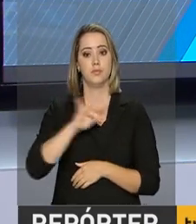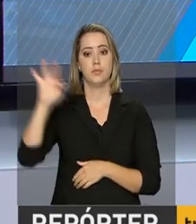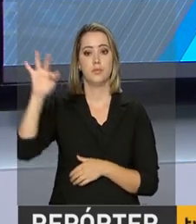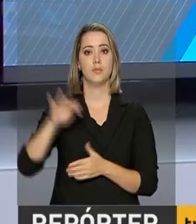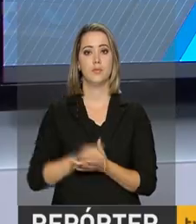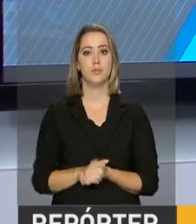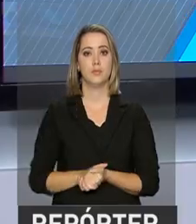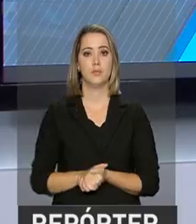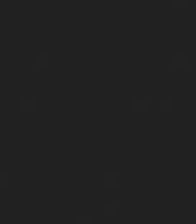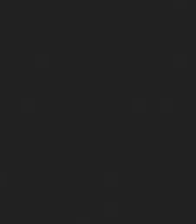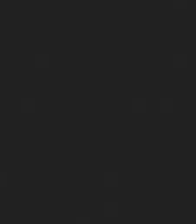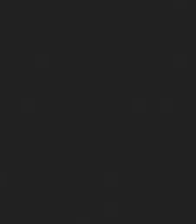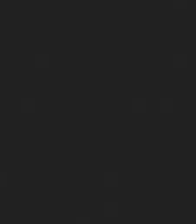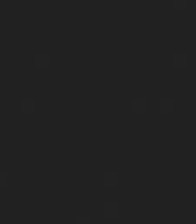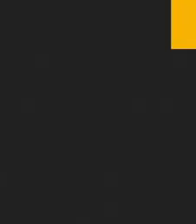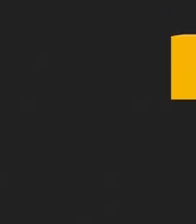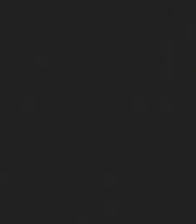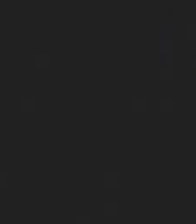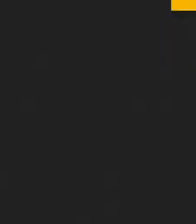do Governo